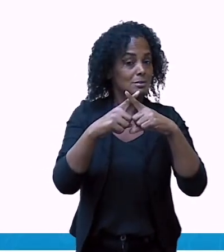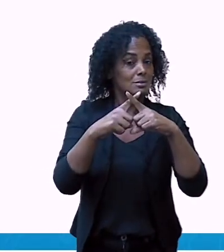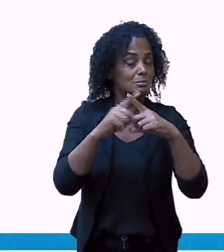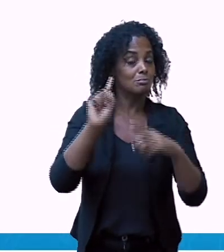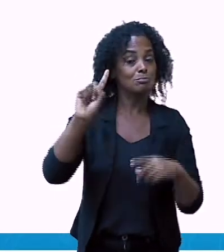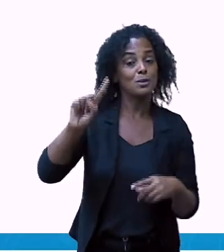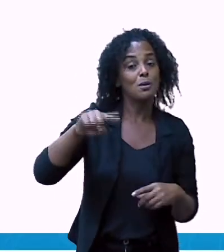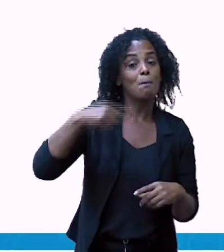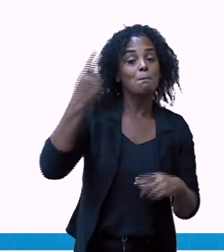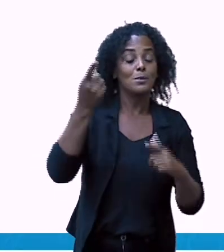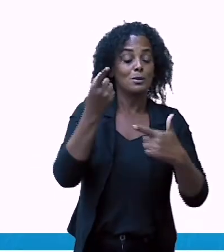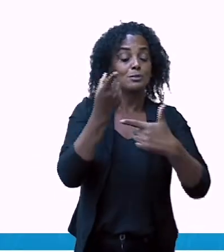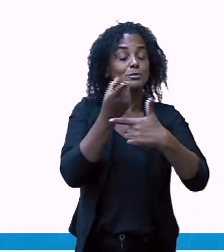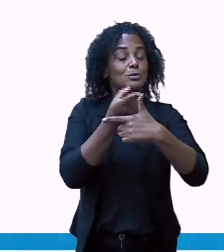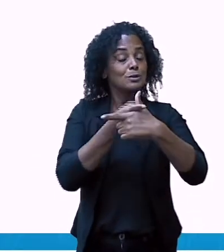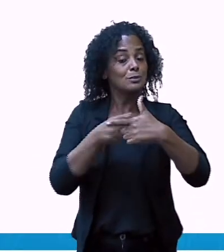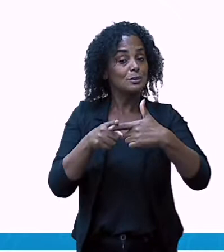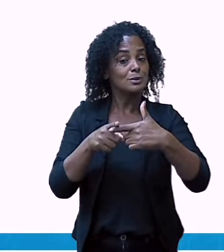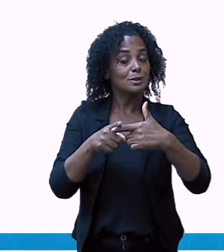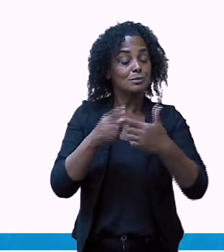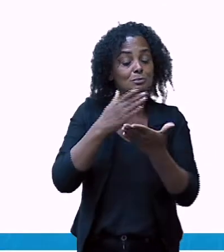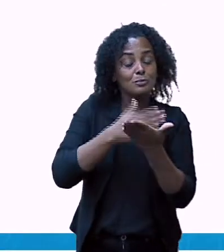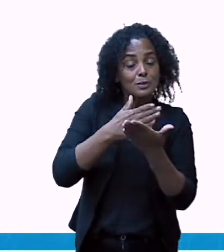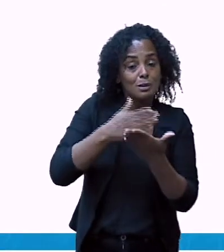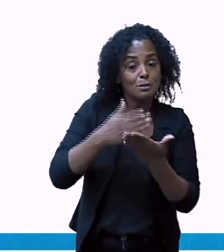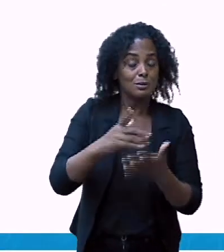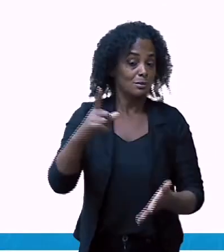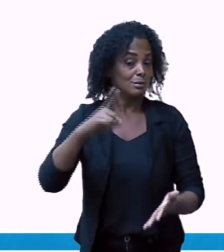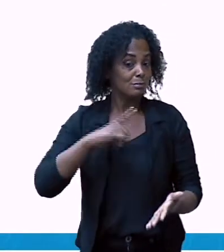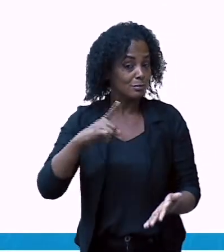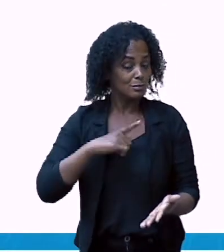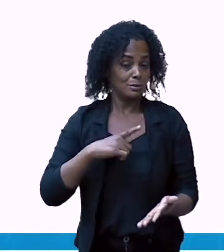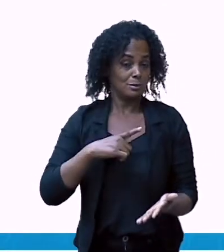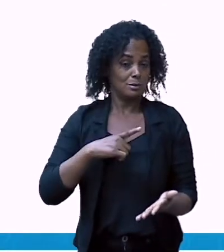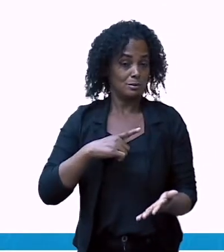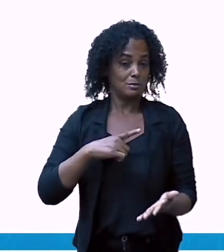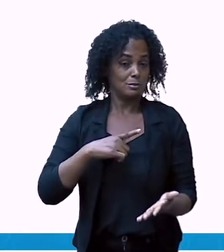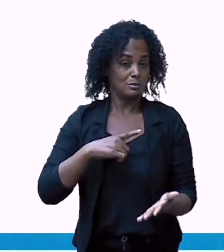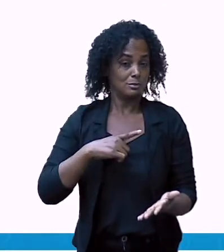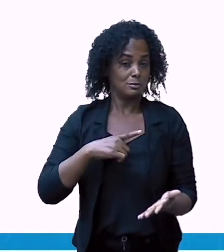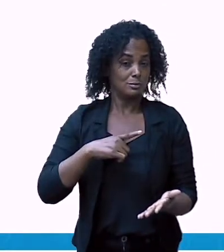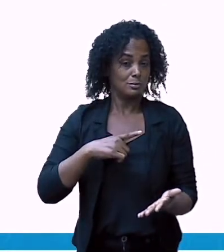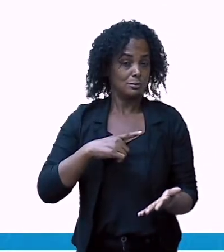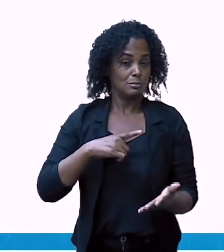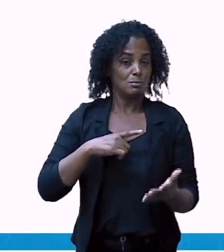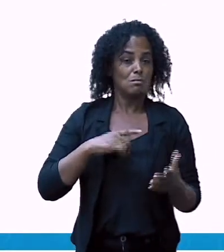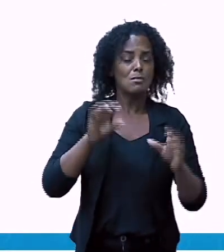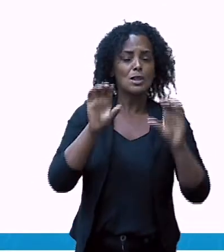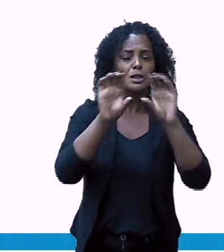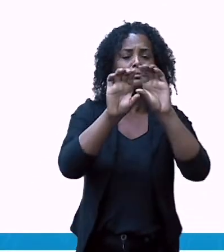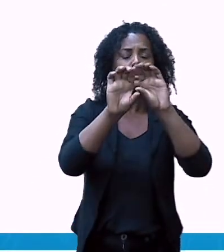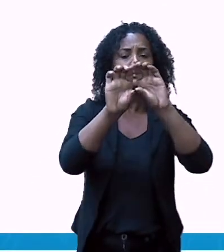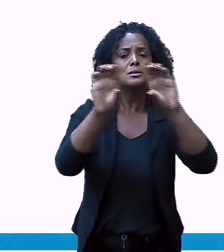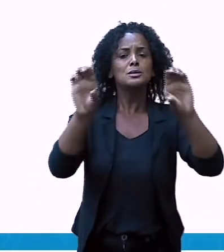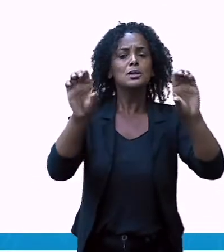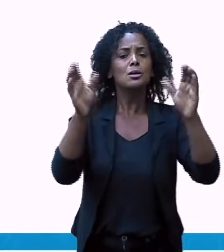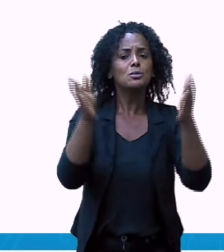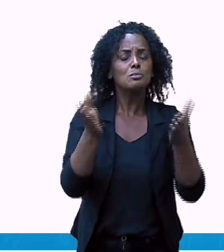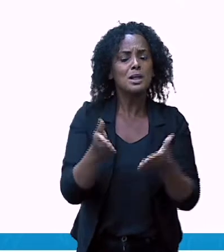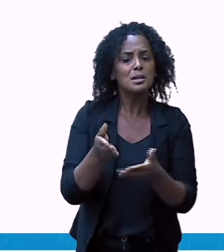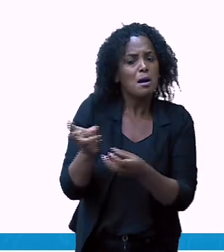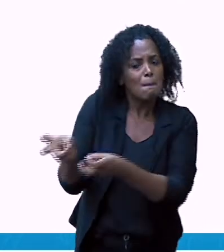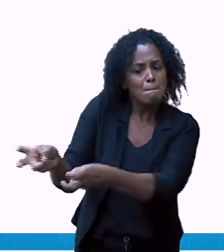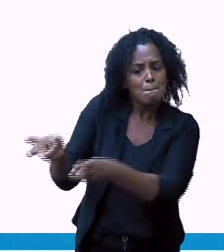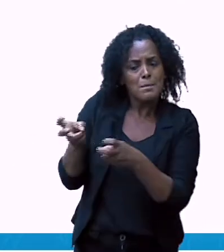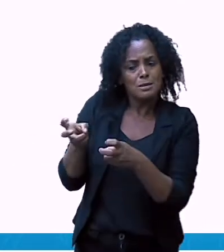que elas aparecem. Ou seja, eu observei uma expressão numérica e ela